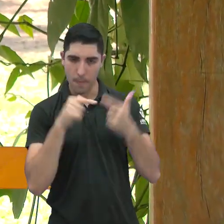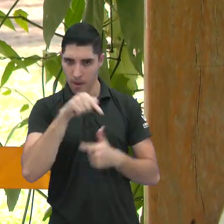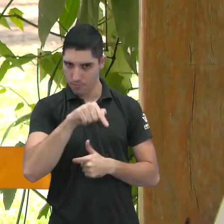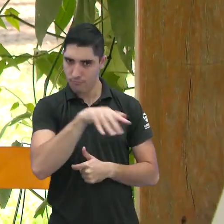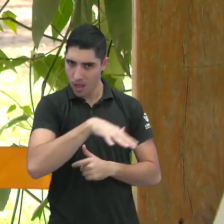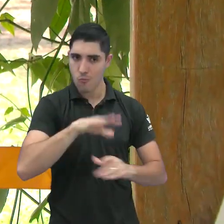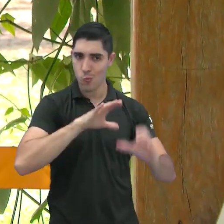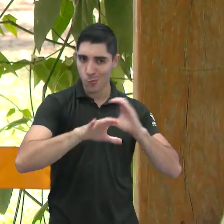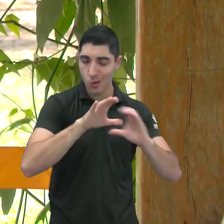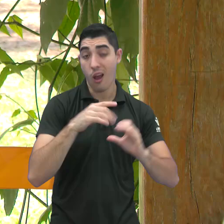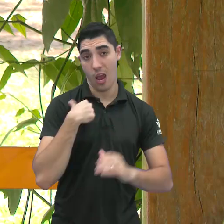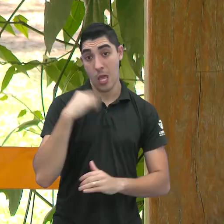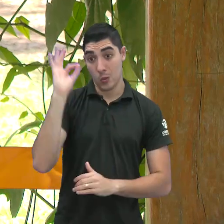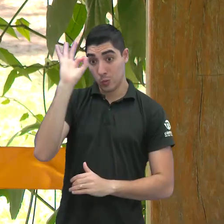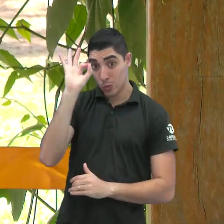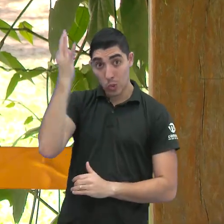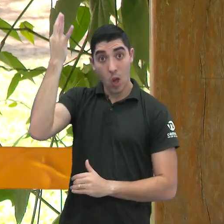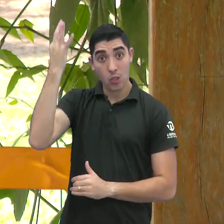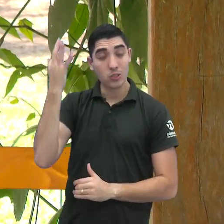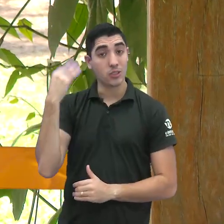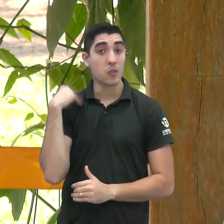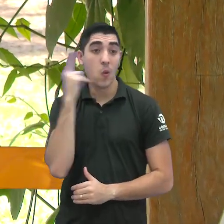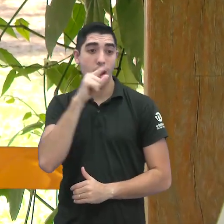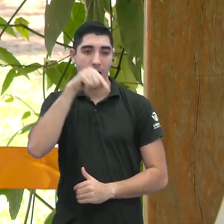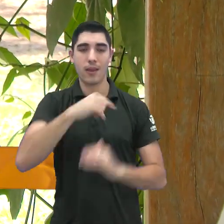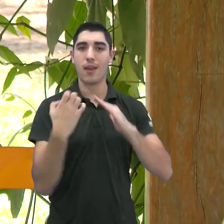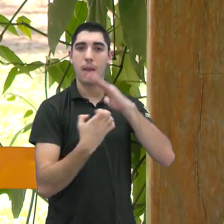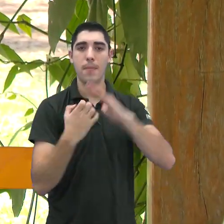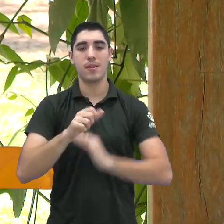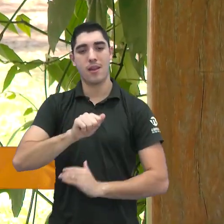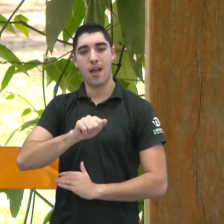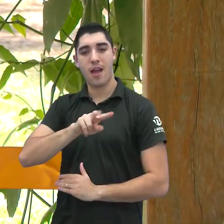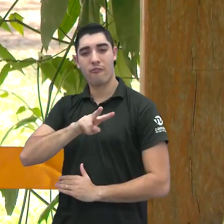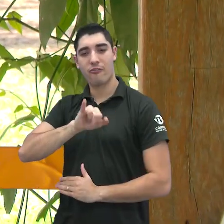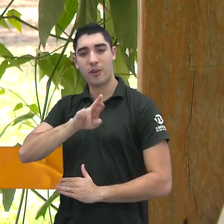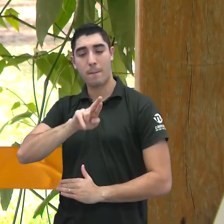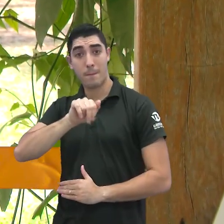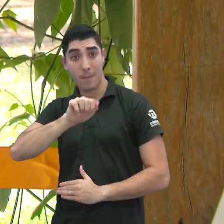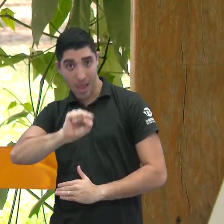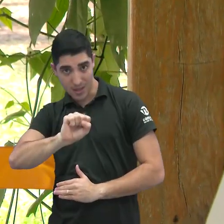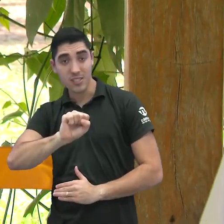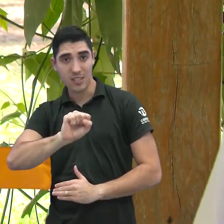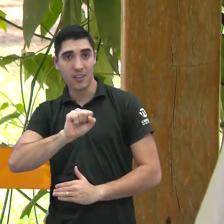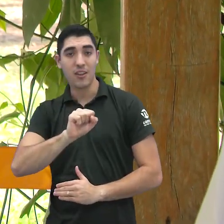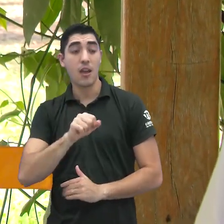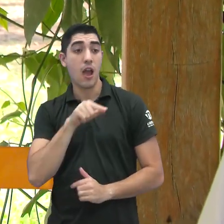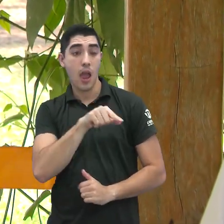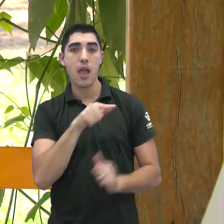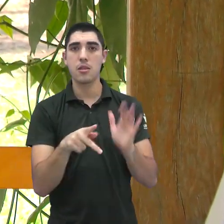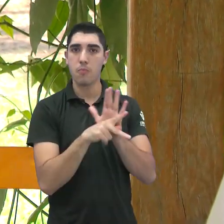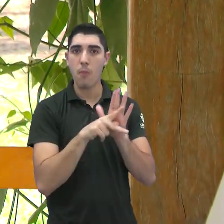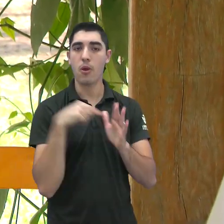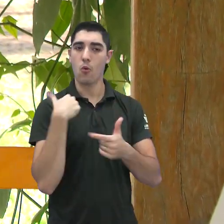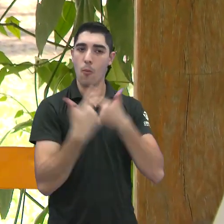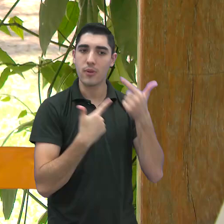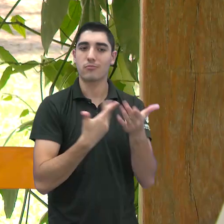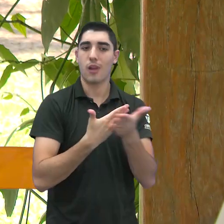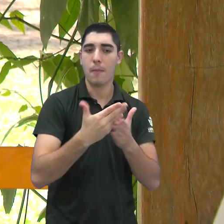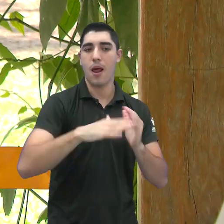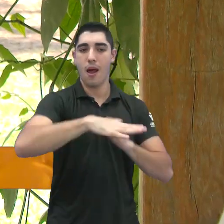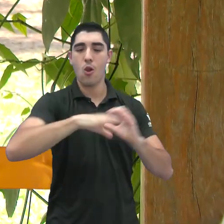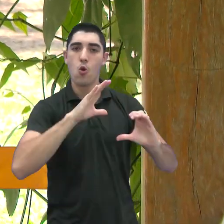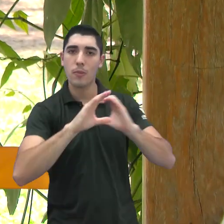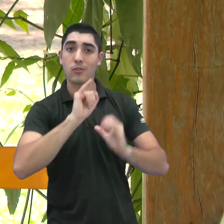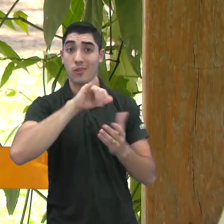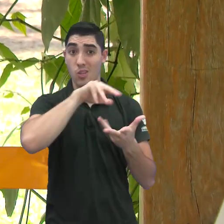por sorte, aqui na Vibras, em São José dos Campos, na área de organização de eventos nacionais e internacionais. Depois